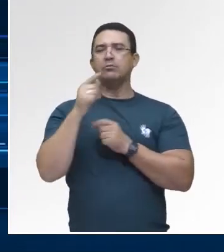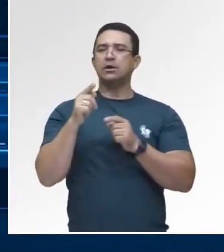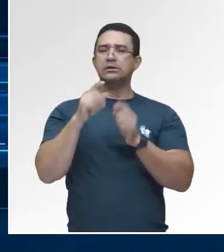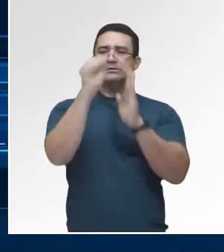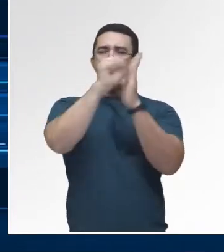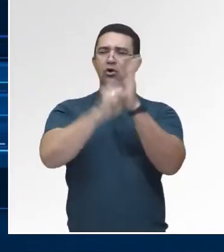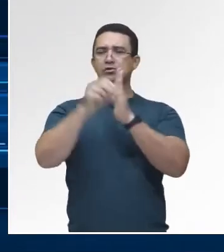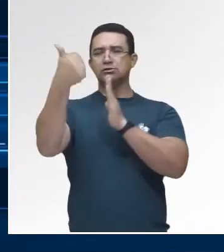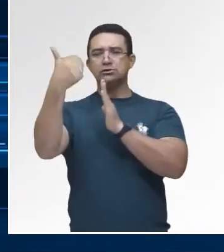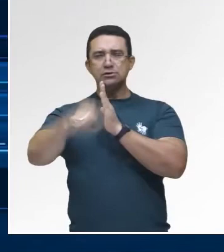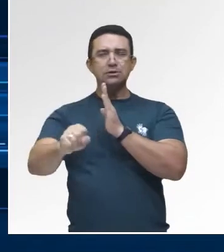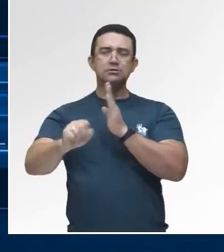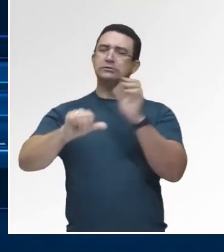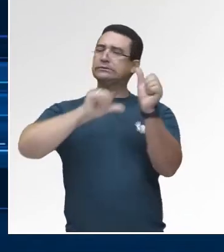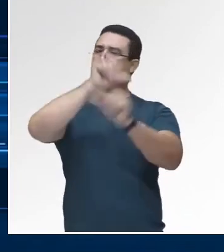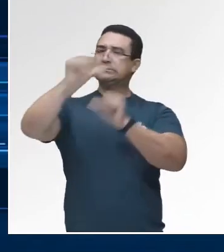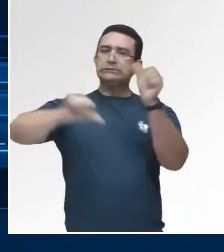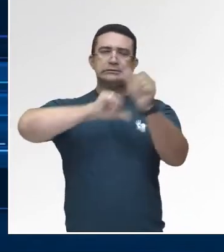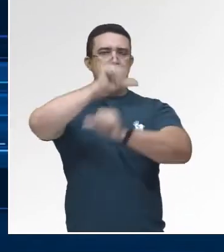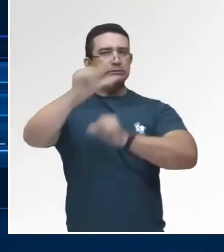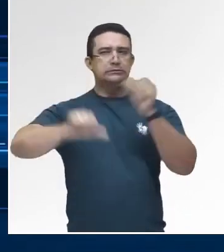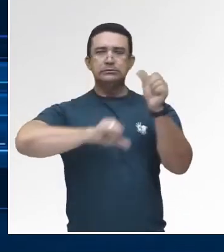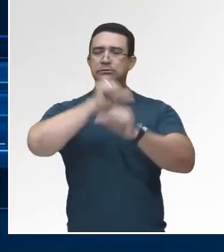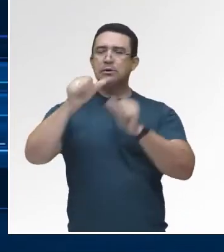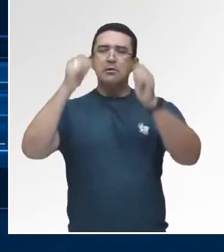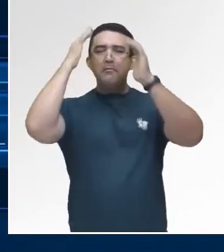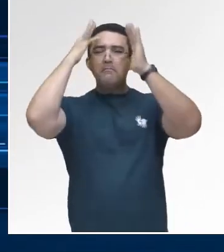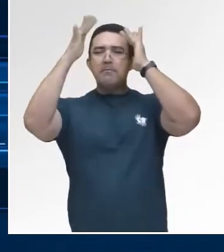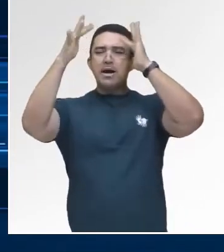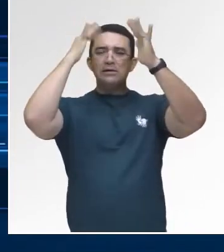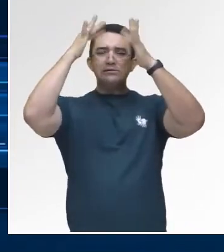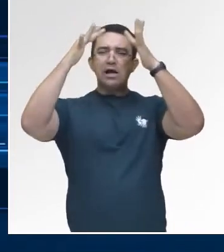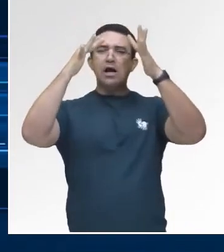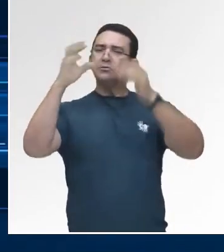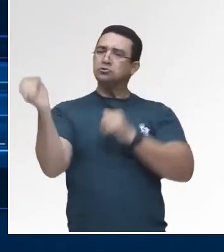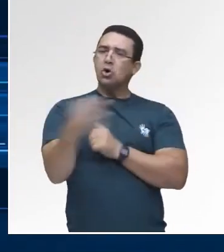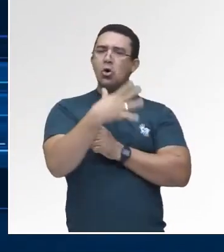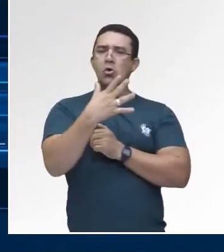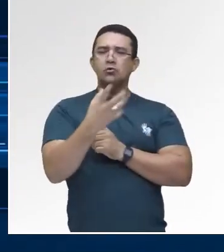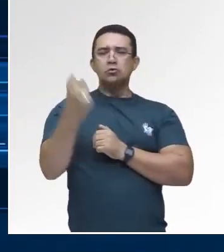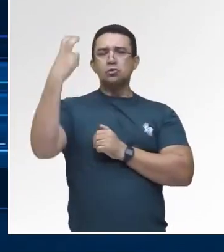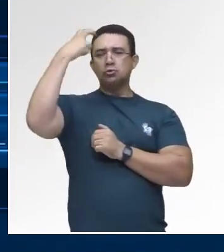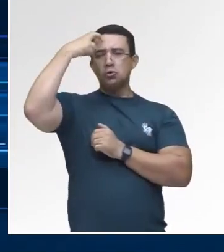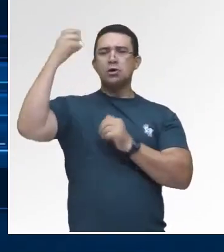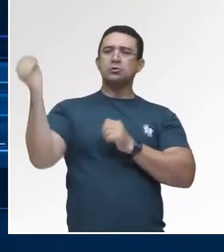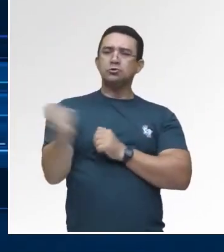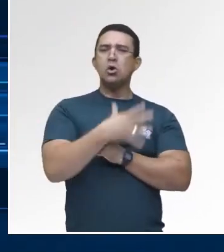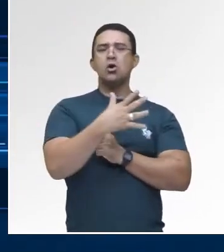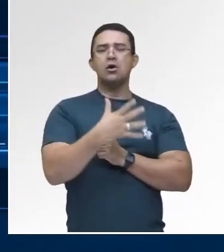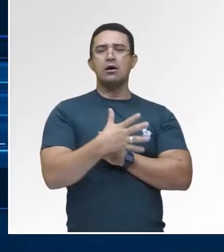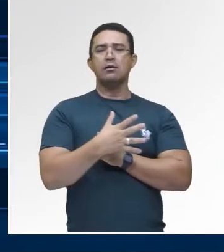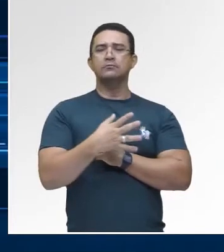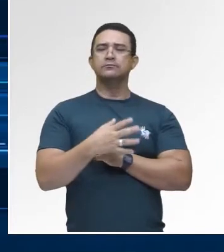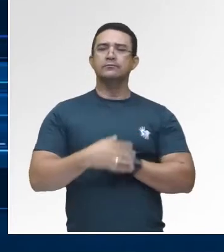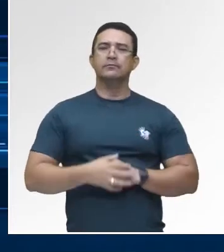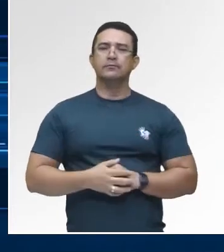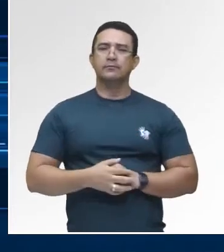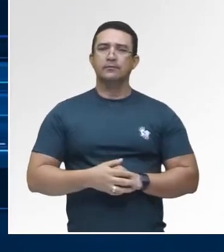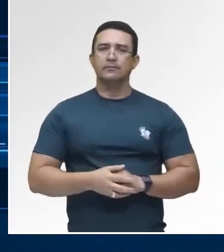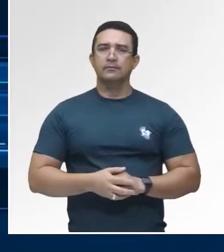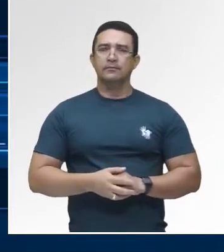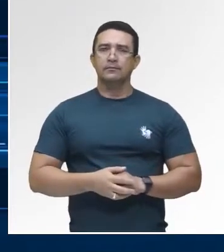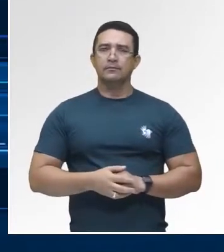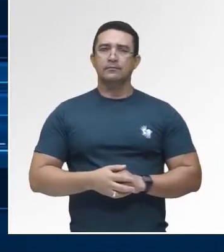século XVIII, um novo pensar social e cultural. Temos mais informações? Temos mais informações, olha